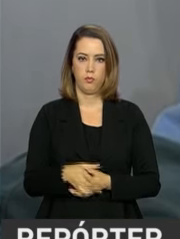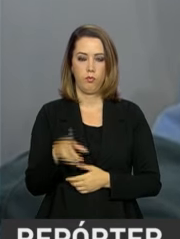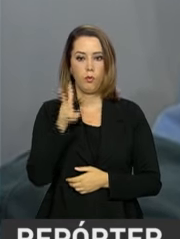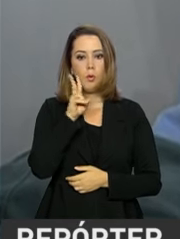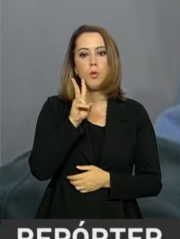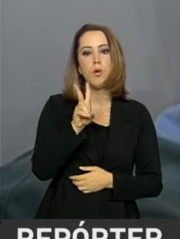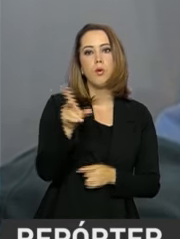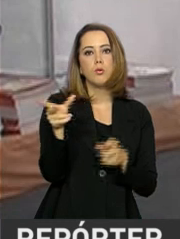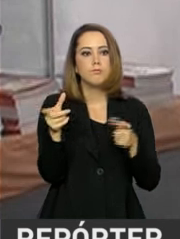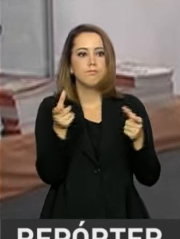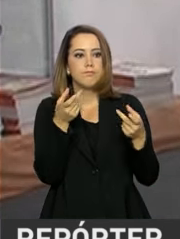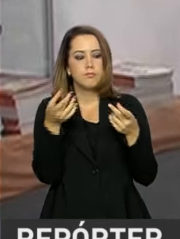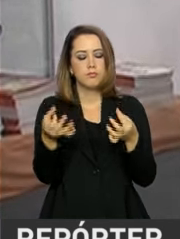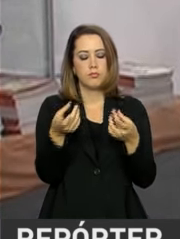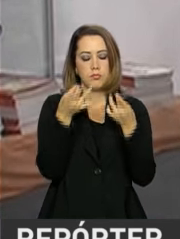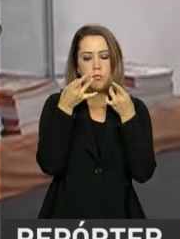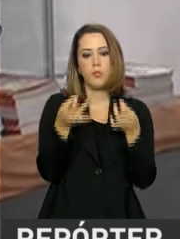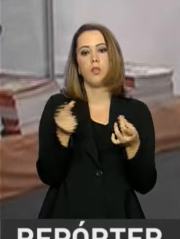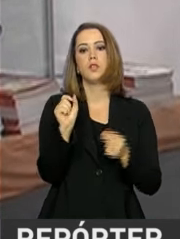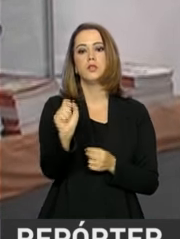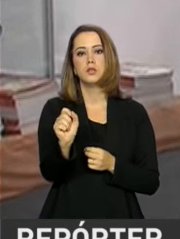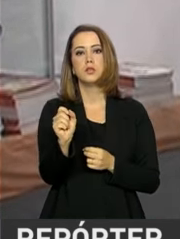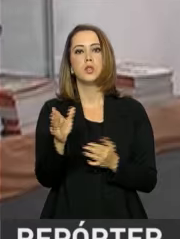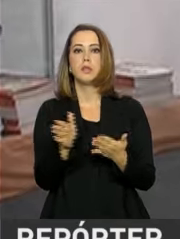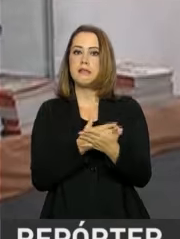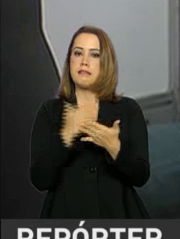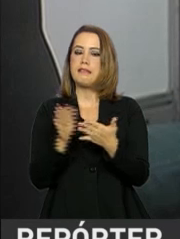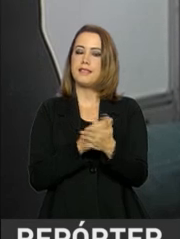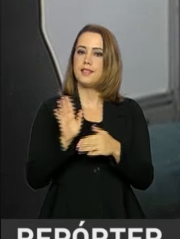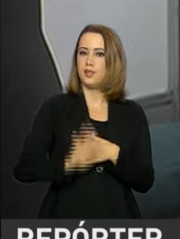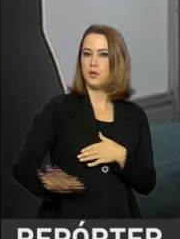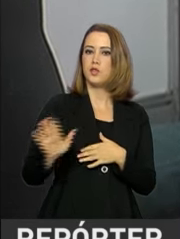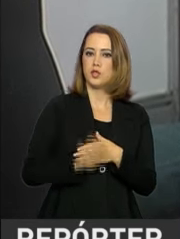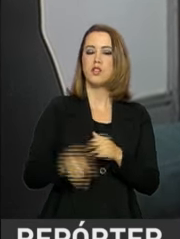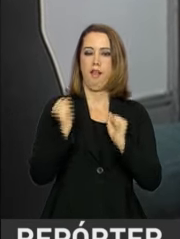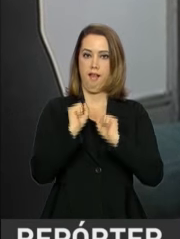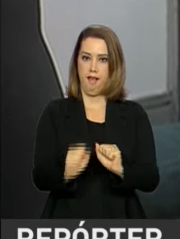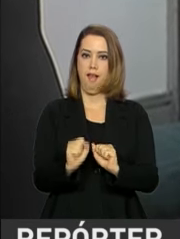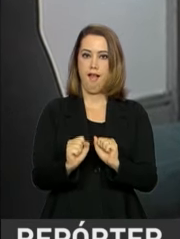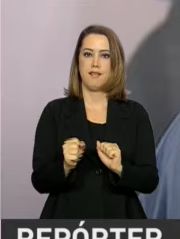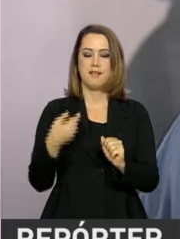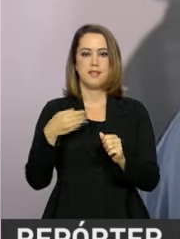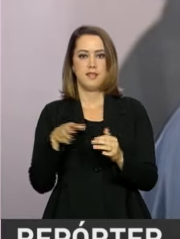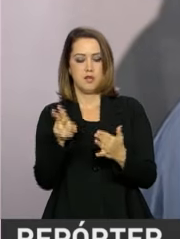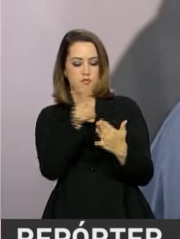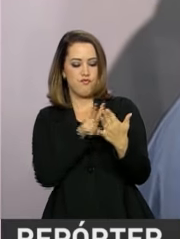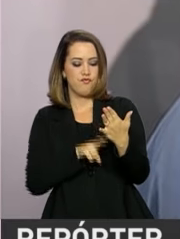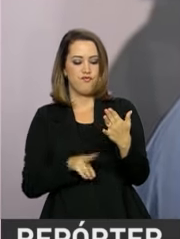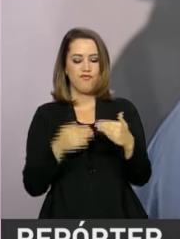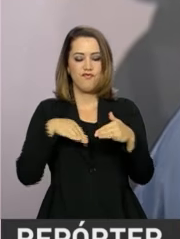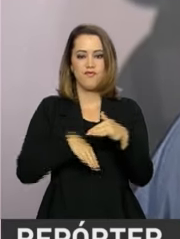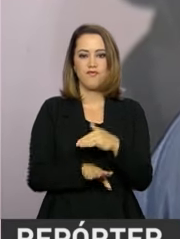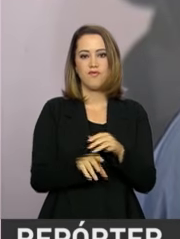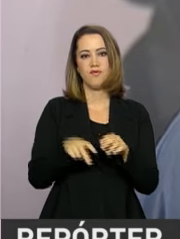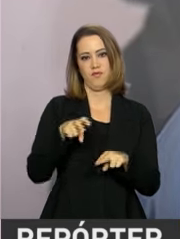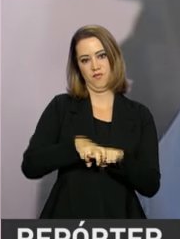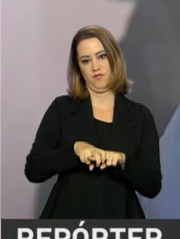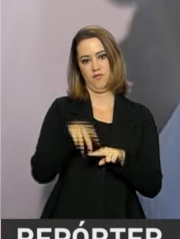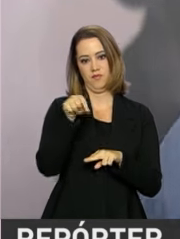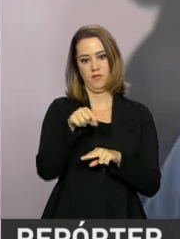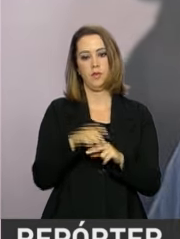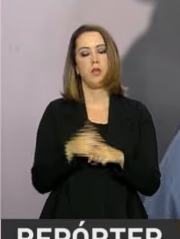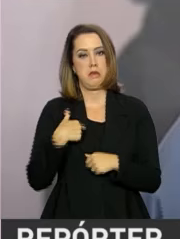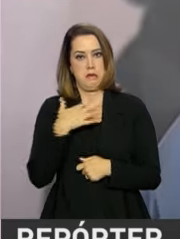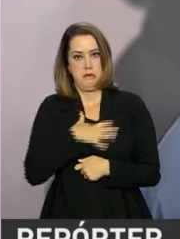Olhar atento. Quando o assunto é livro e criança, vale ler até debaixo da cadeira. Eu gosto muito de ler.